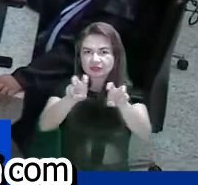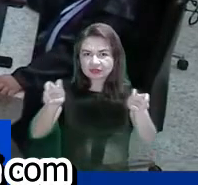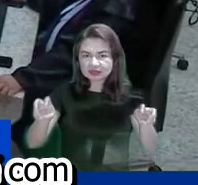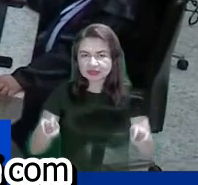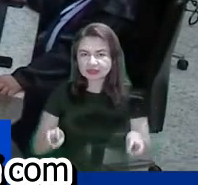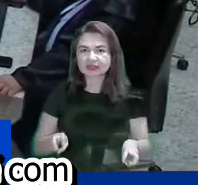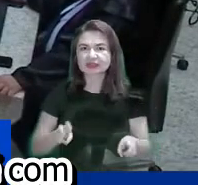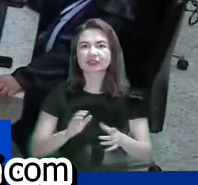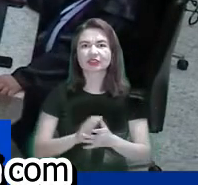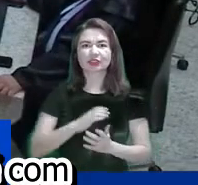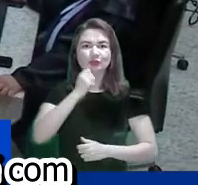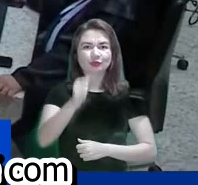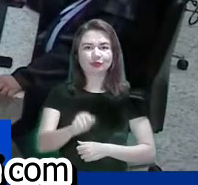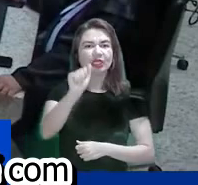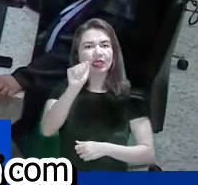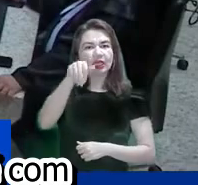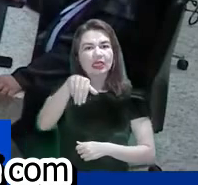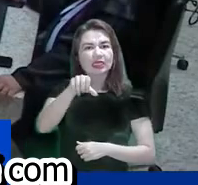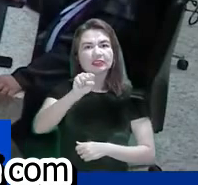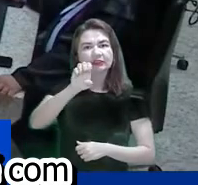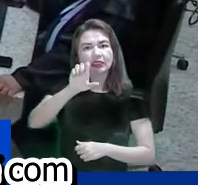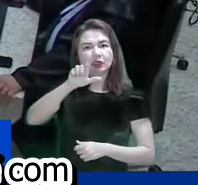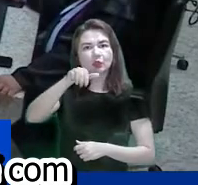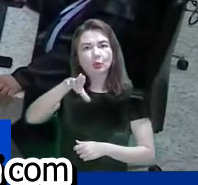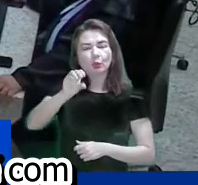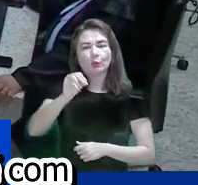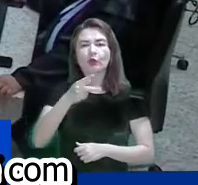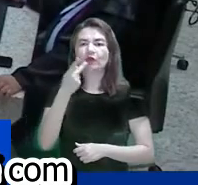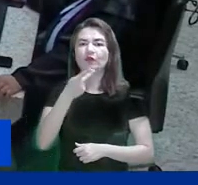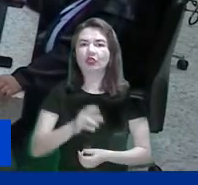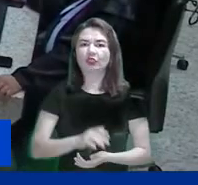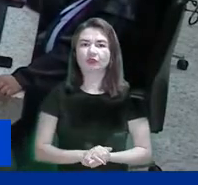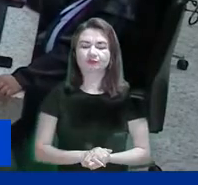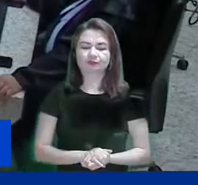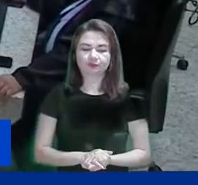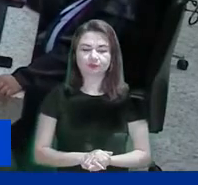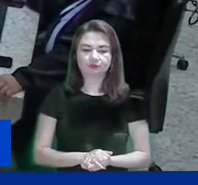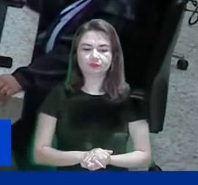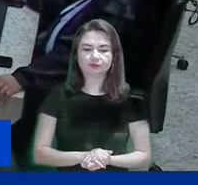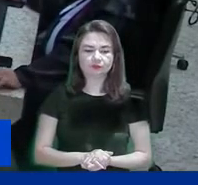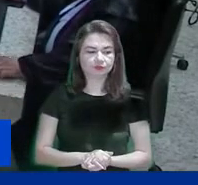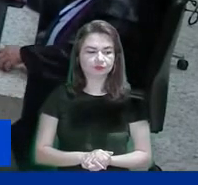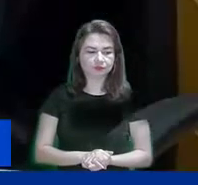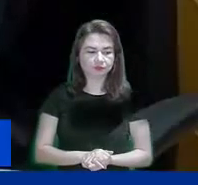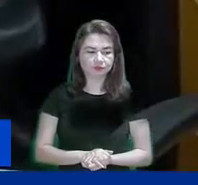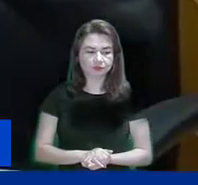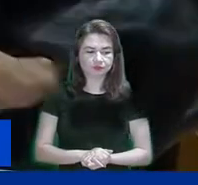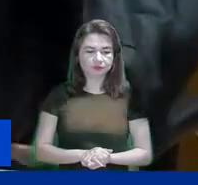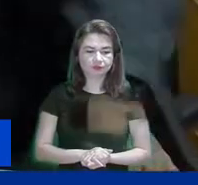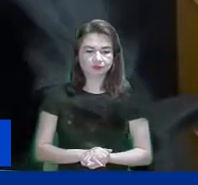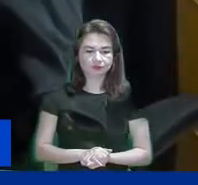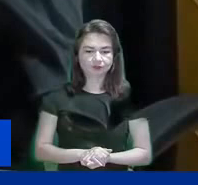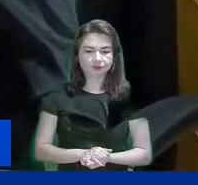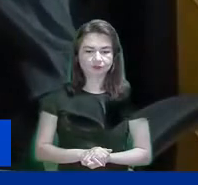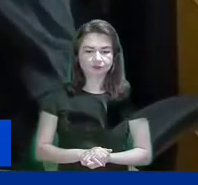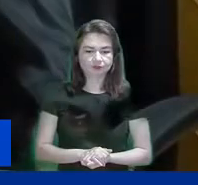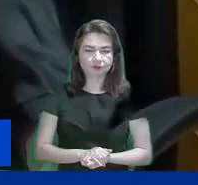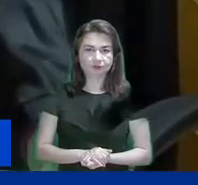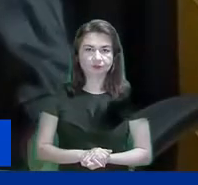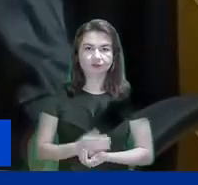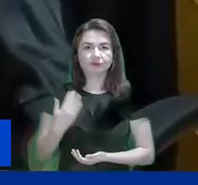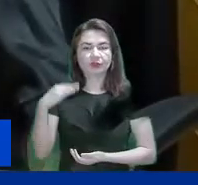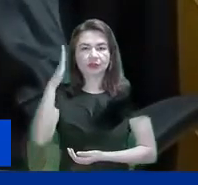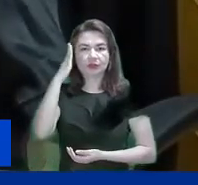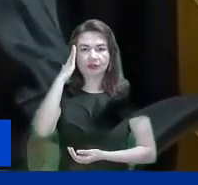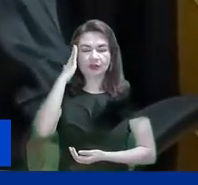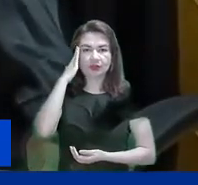que o juiz Anselmo falou que a ressalva de jogar para o mérito. E aqui eu fiz isso. Eu estou